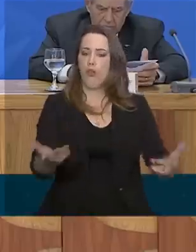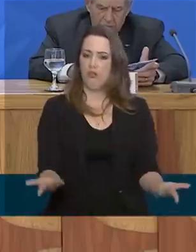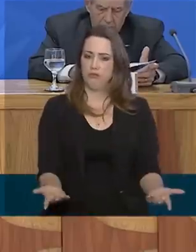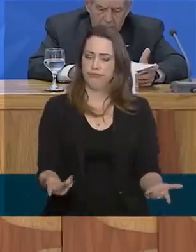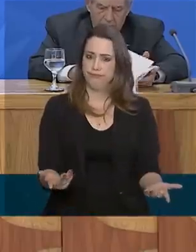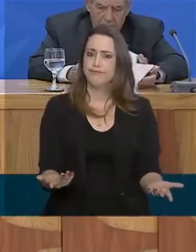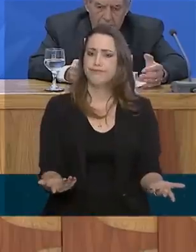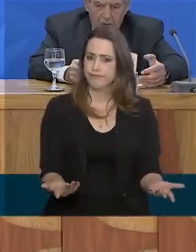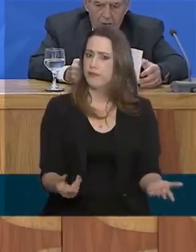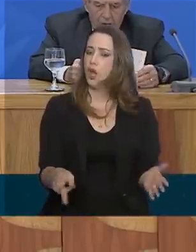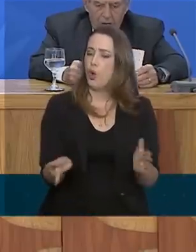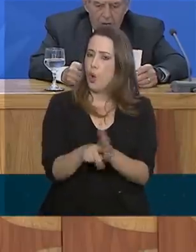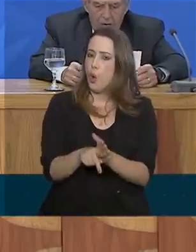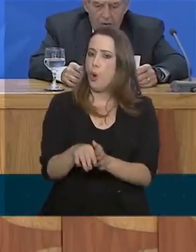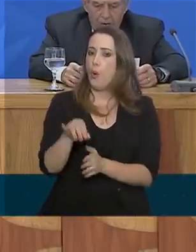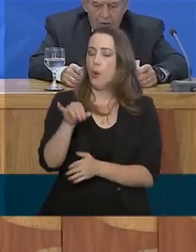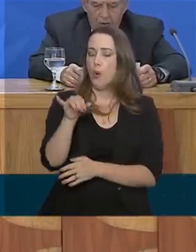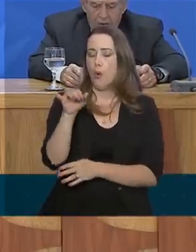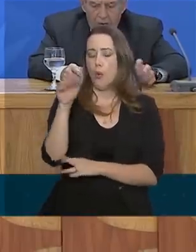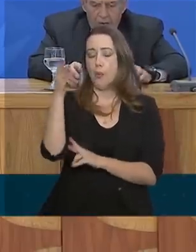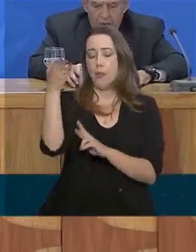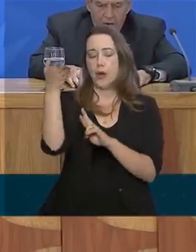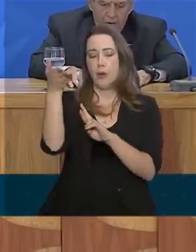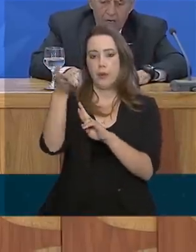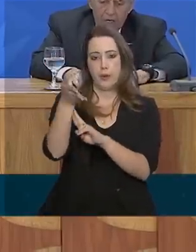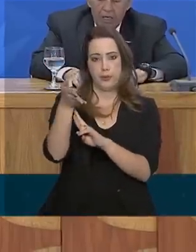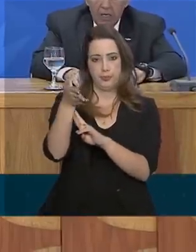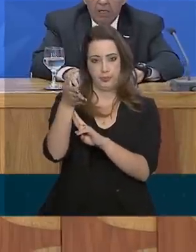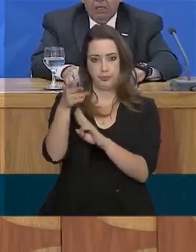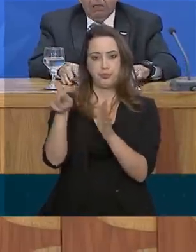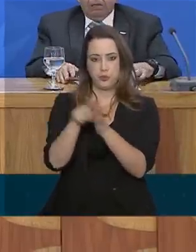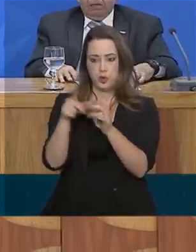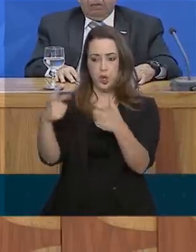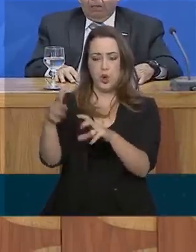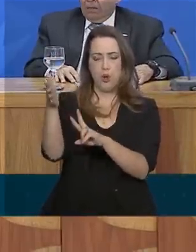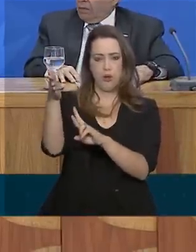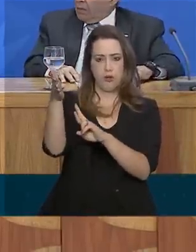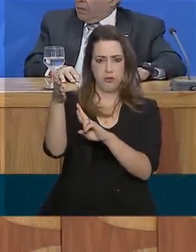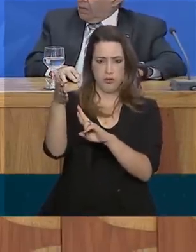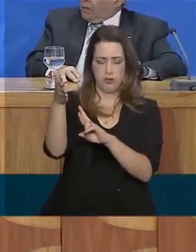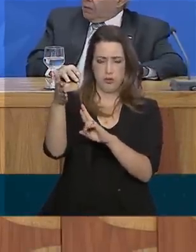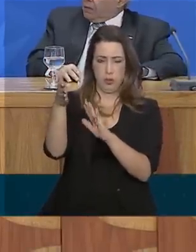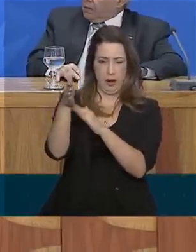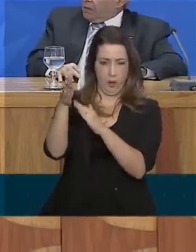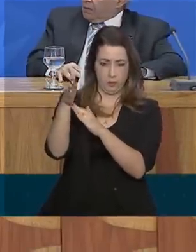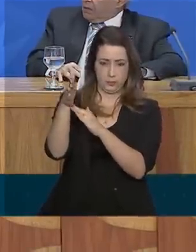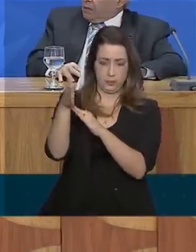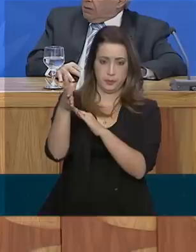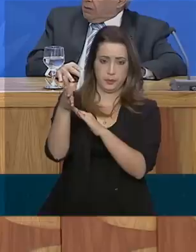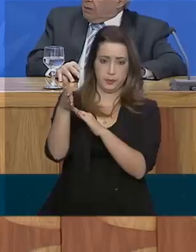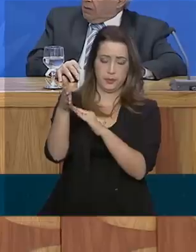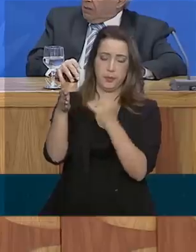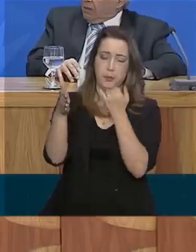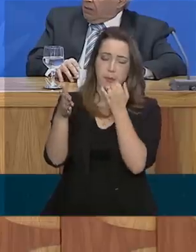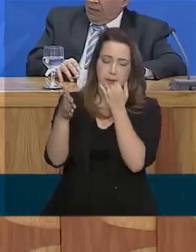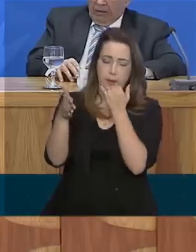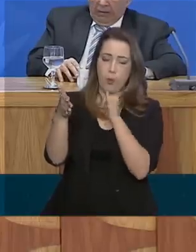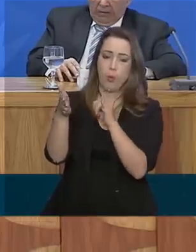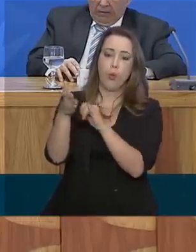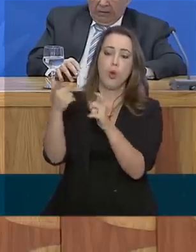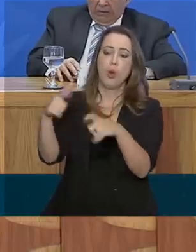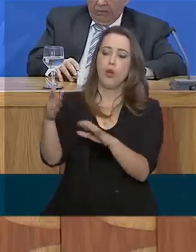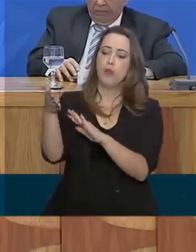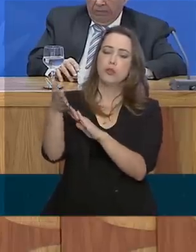existe gente de má fé la como existe em todas instituições e tomate tem um projeto de